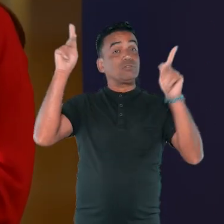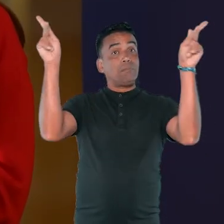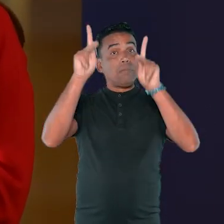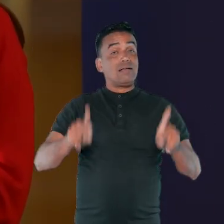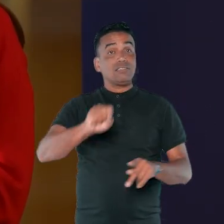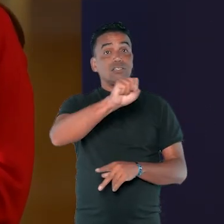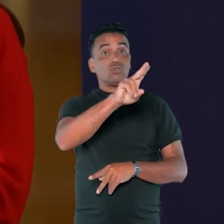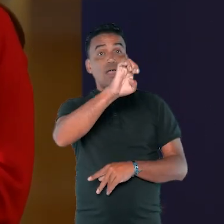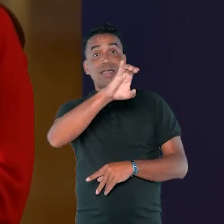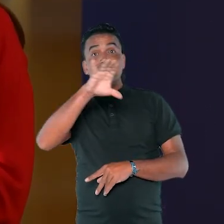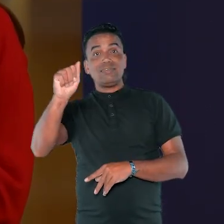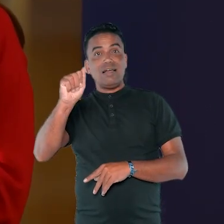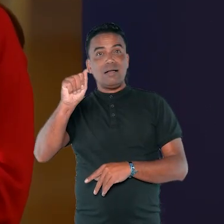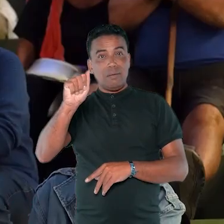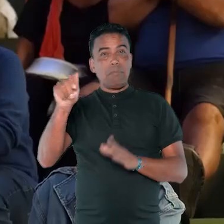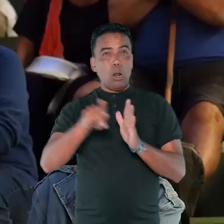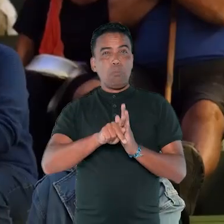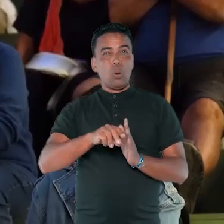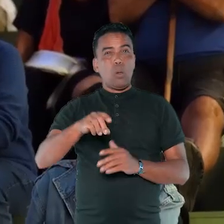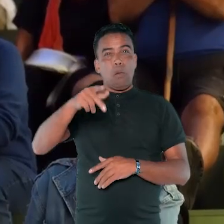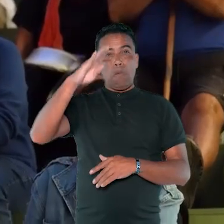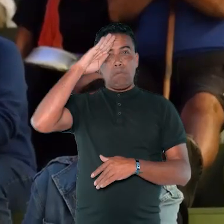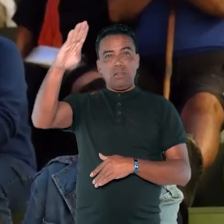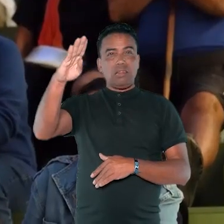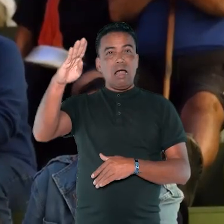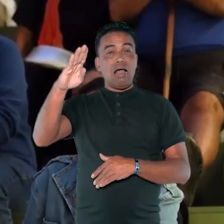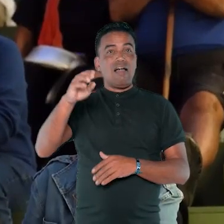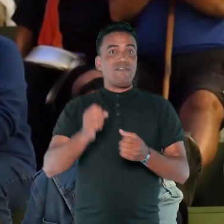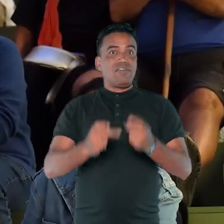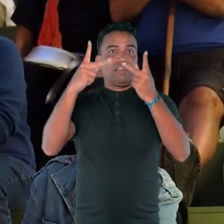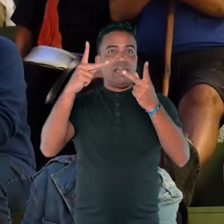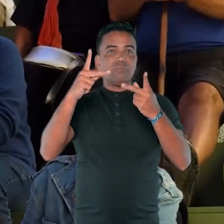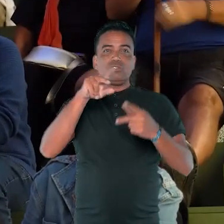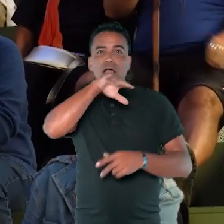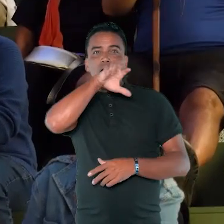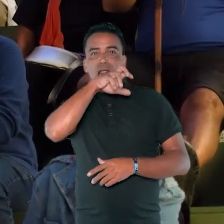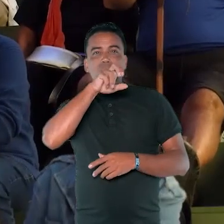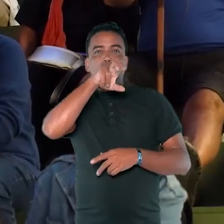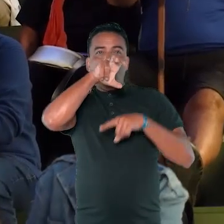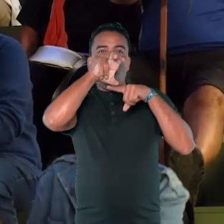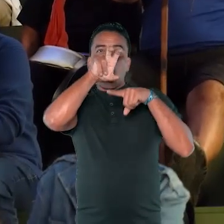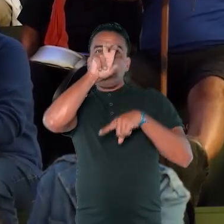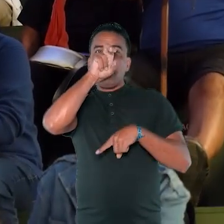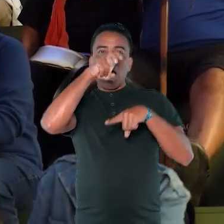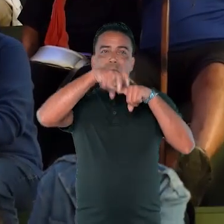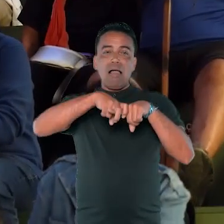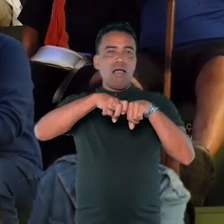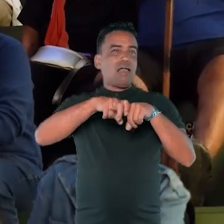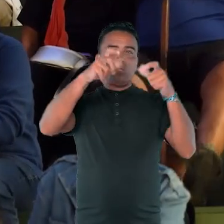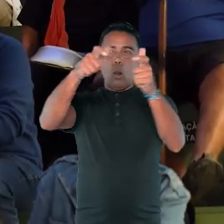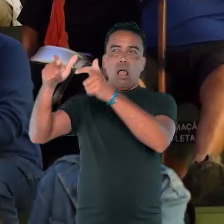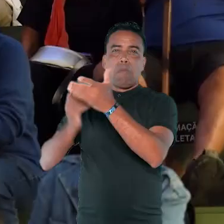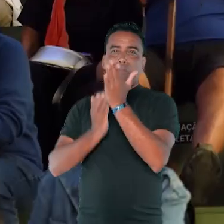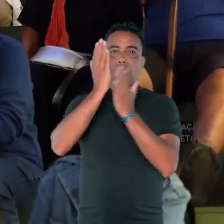militares. Vendemos ciris na estrada e papagaios em Haia. Senzalamos casas grandes